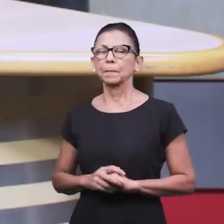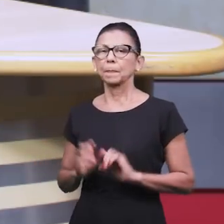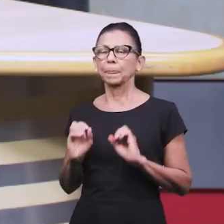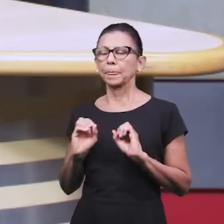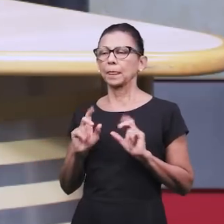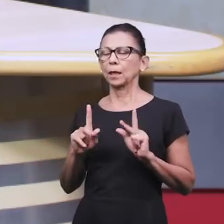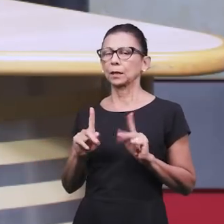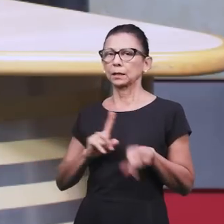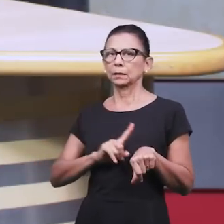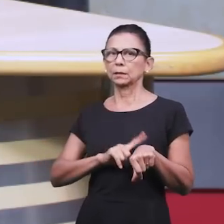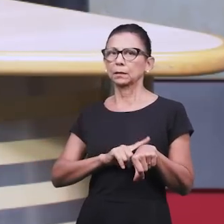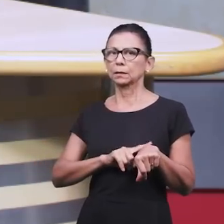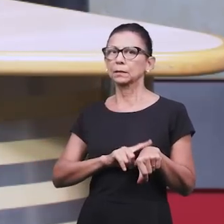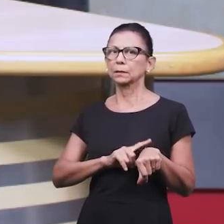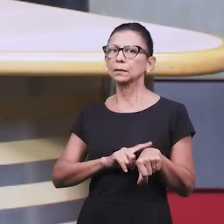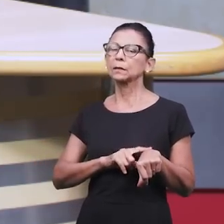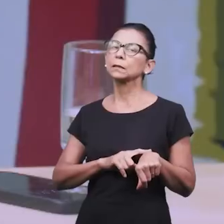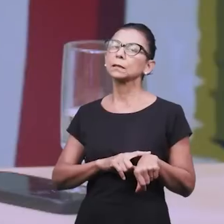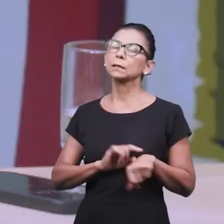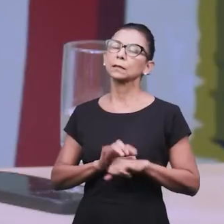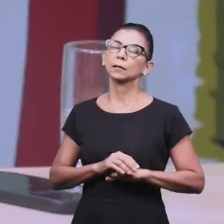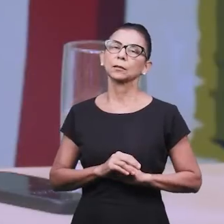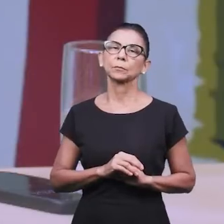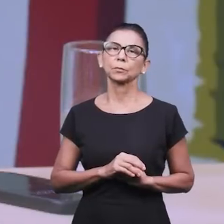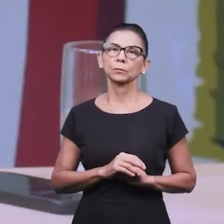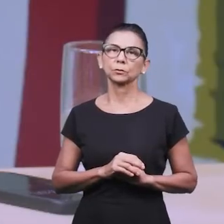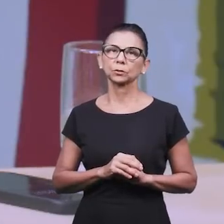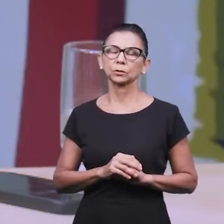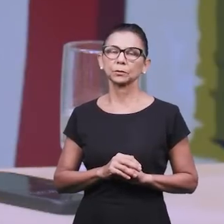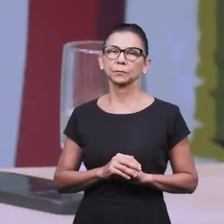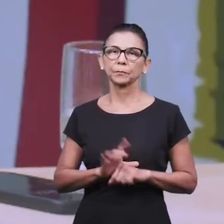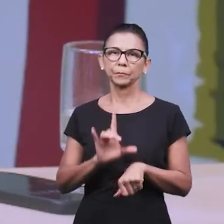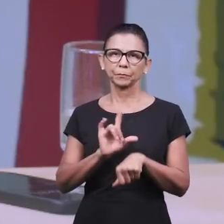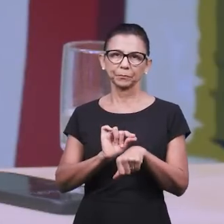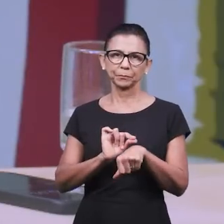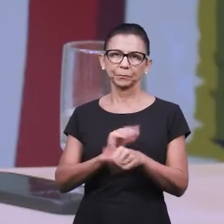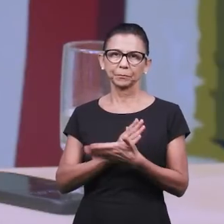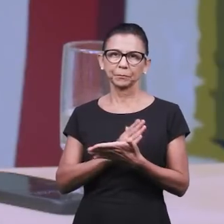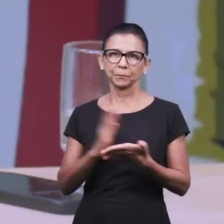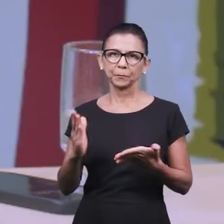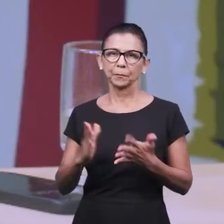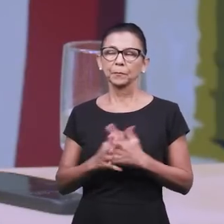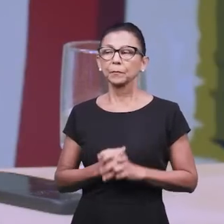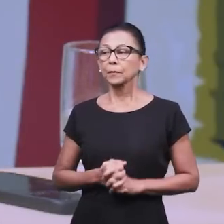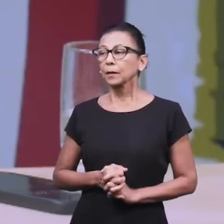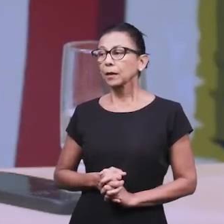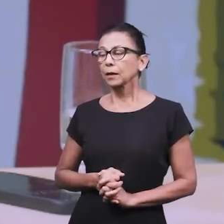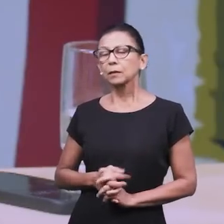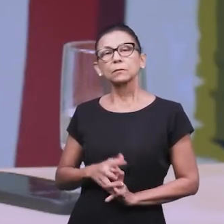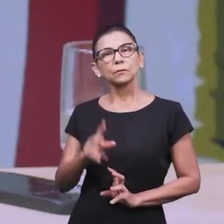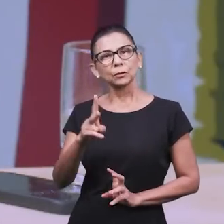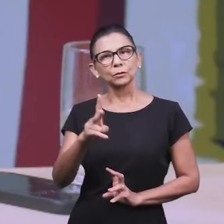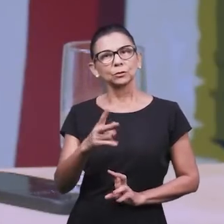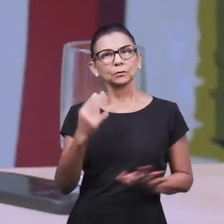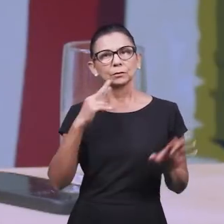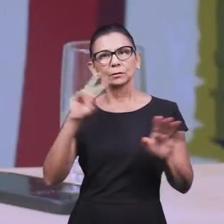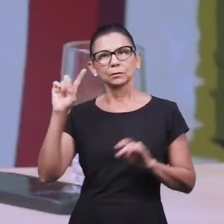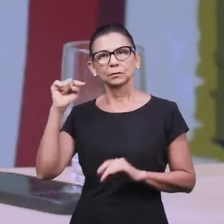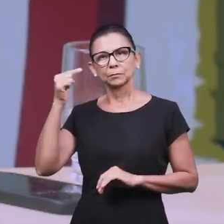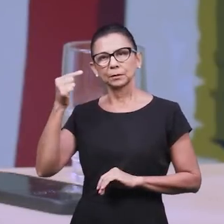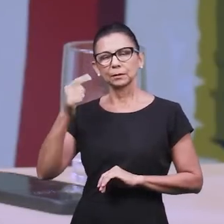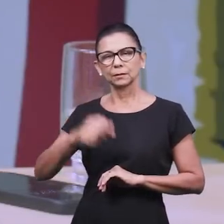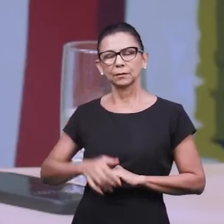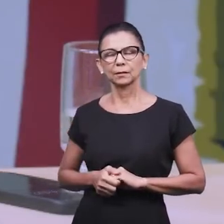Muito bem. Bom, nosso tempo para essa edição já se esgotou, mas a gente vai continuar nas